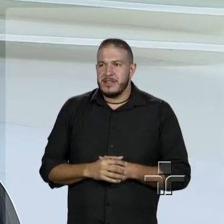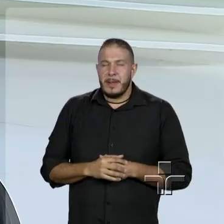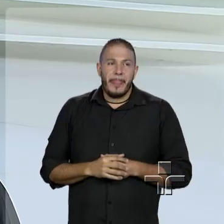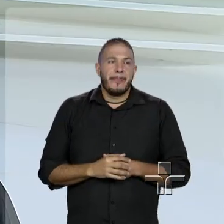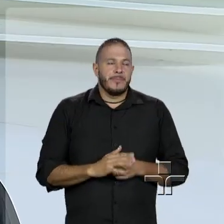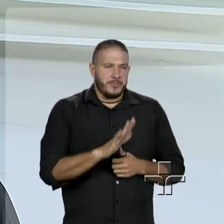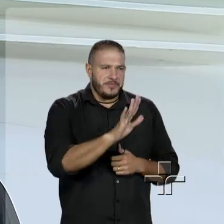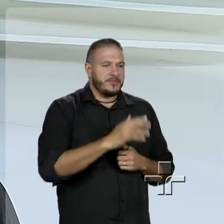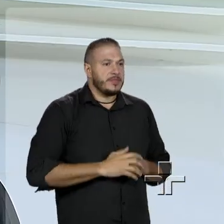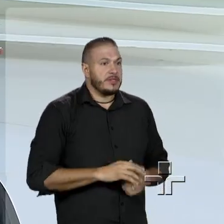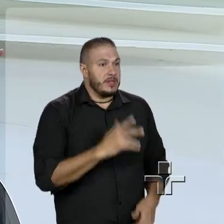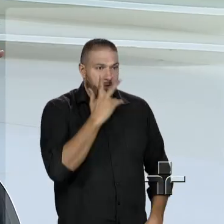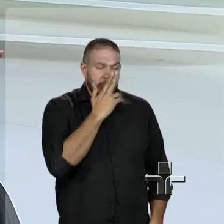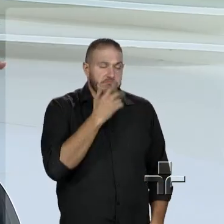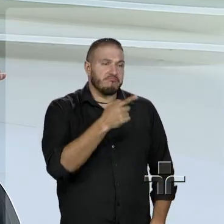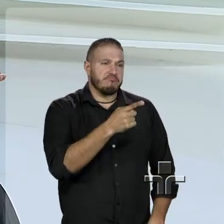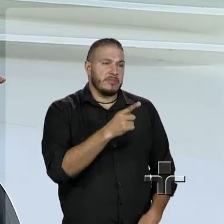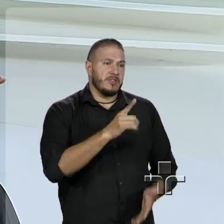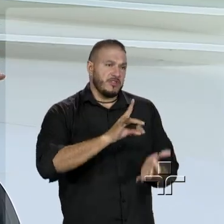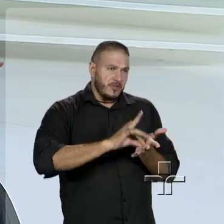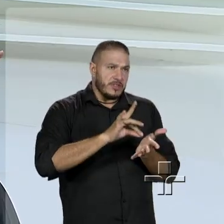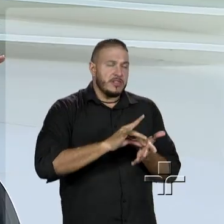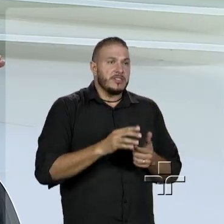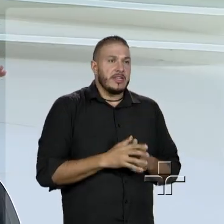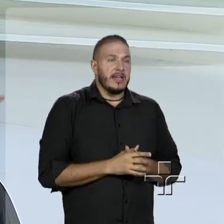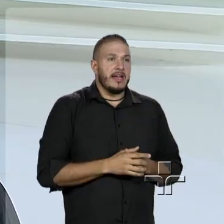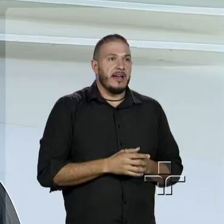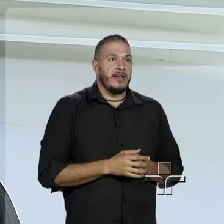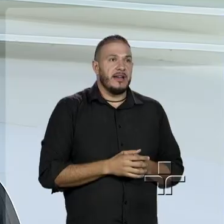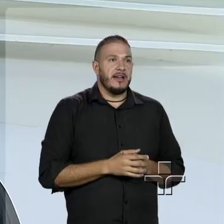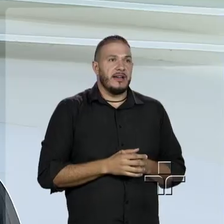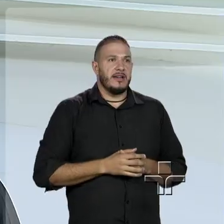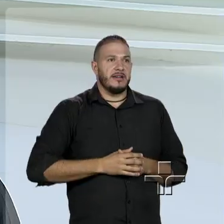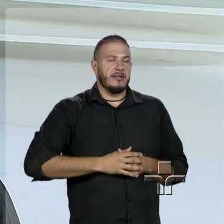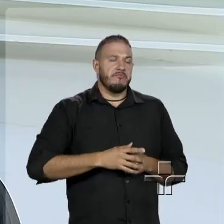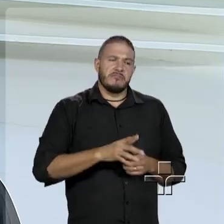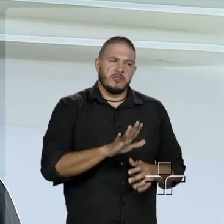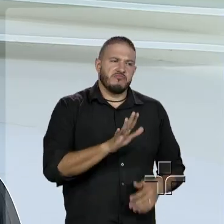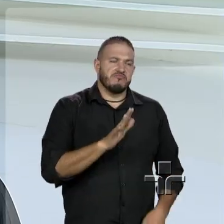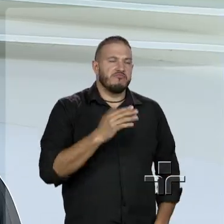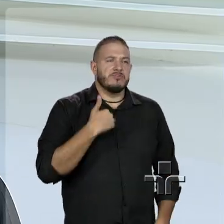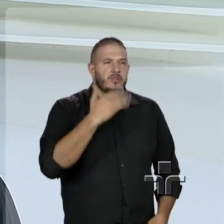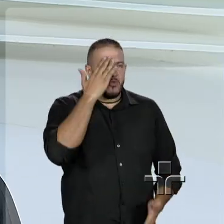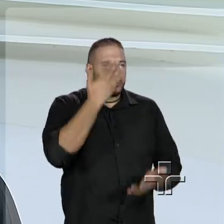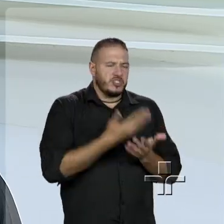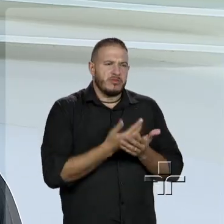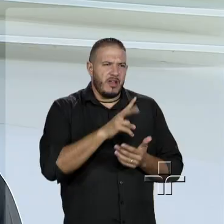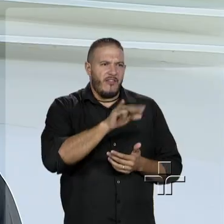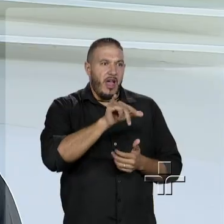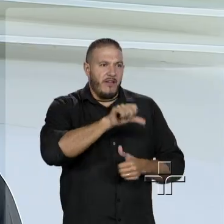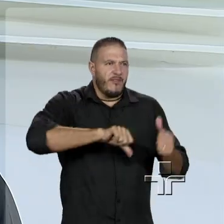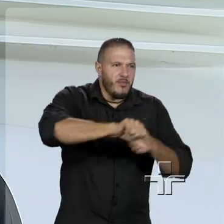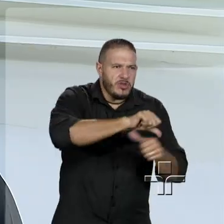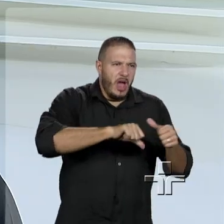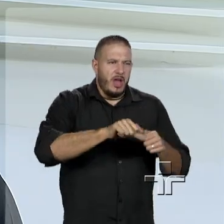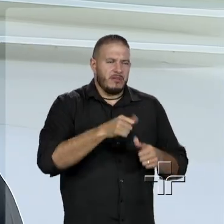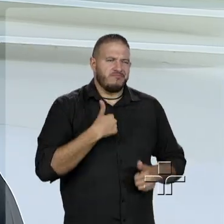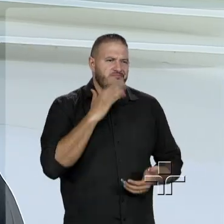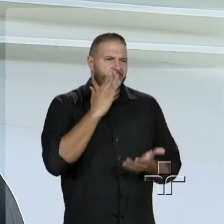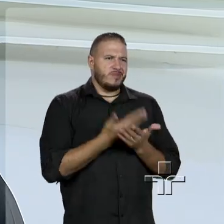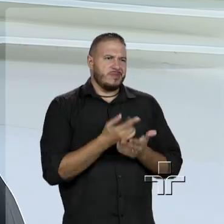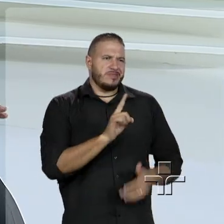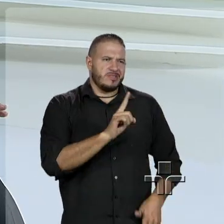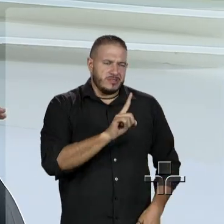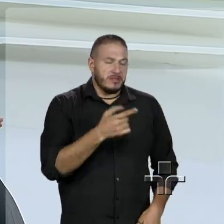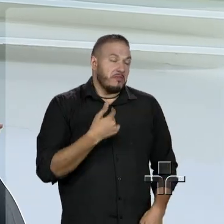seguinte, de fato esse é um custo. Eu não tenho, e não creio que não vão mudar isso.